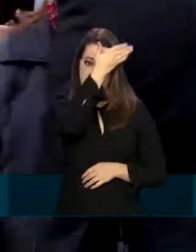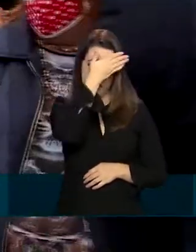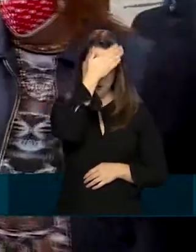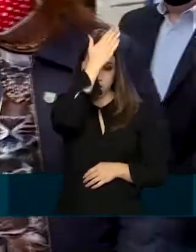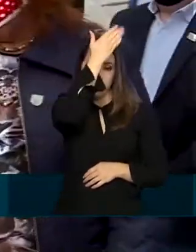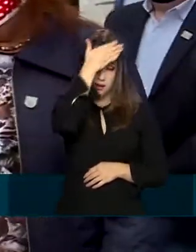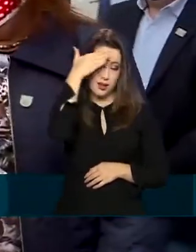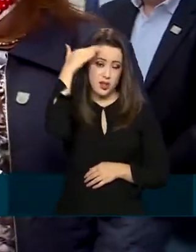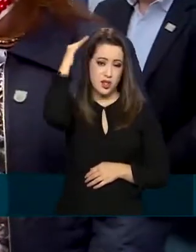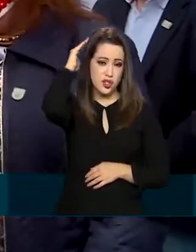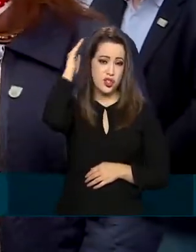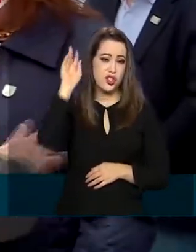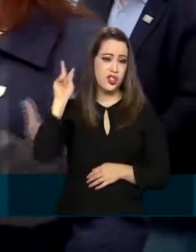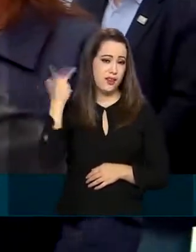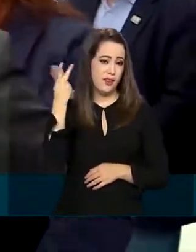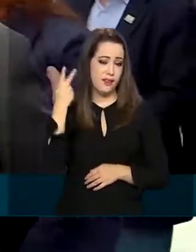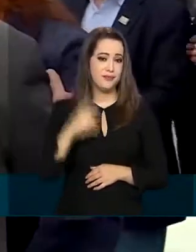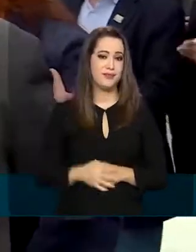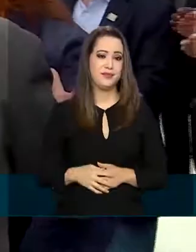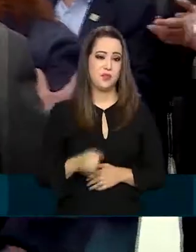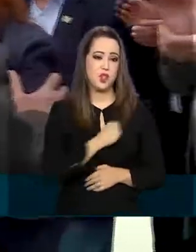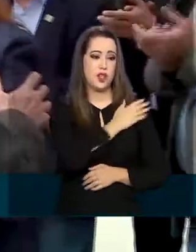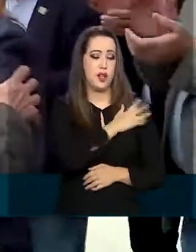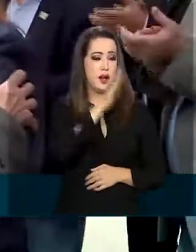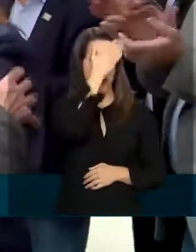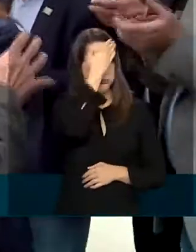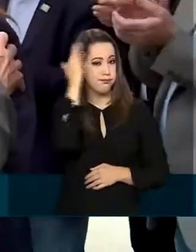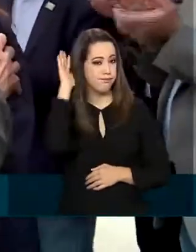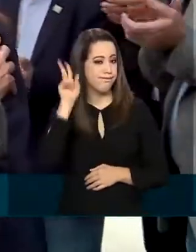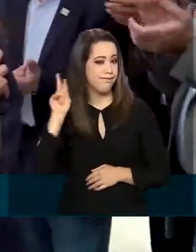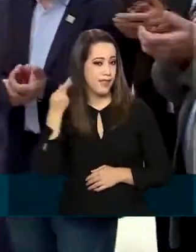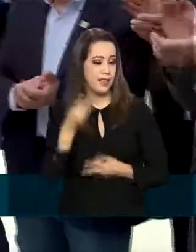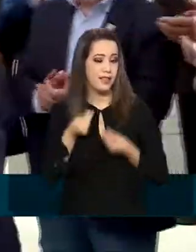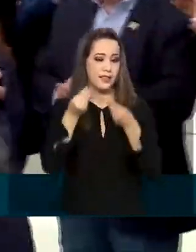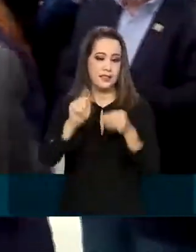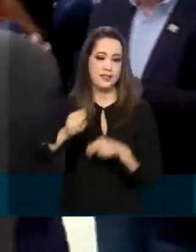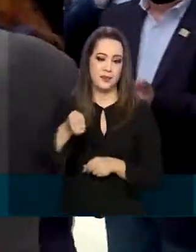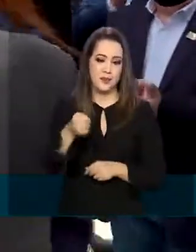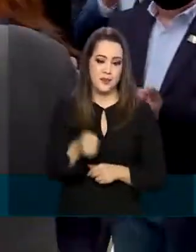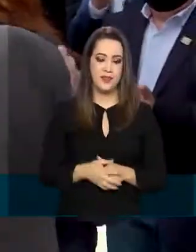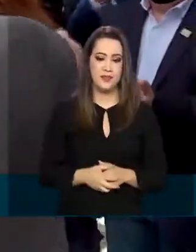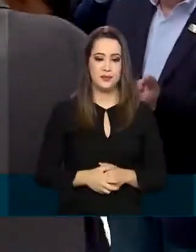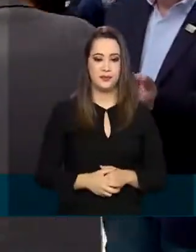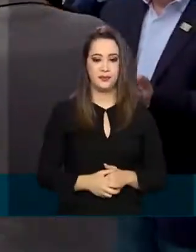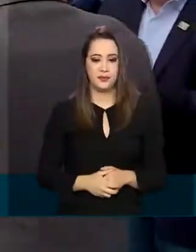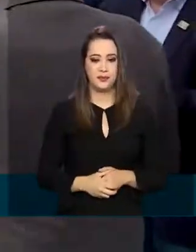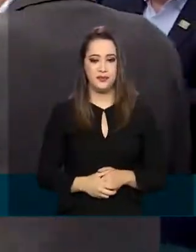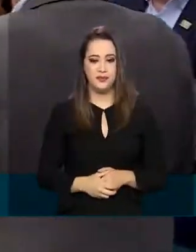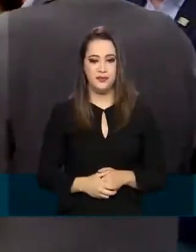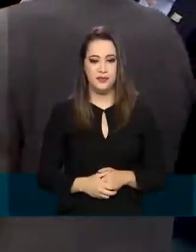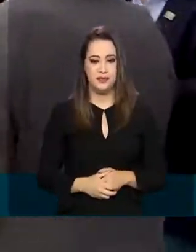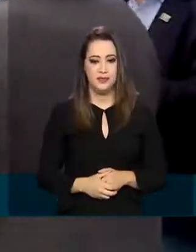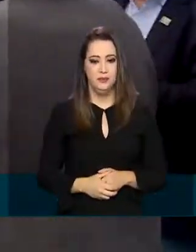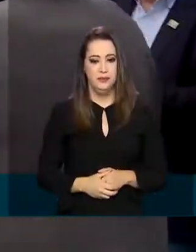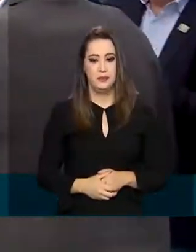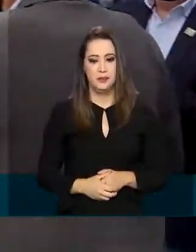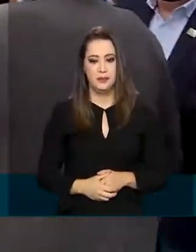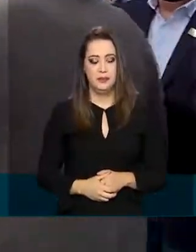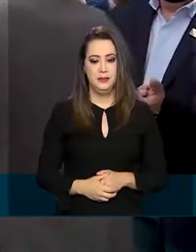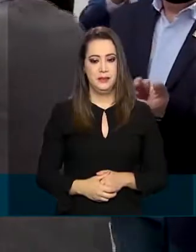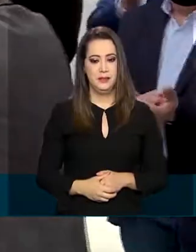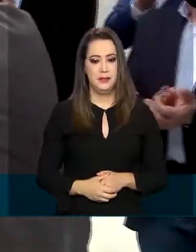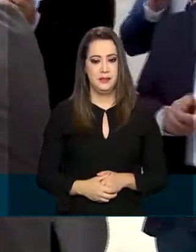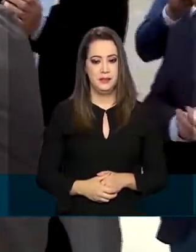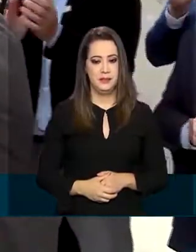Agora o ministro, então, general Heleno, do Gabinete de Segurança Institucional, fará a entrega de mais uma das